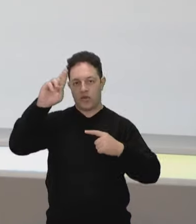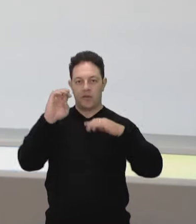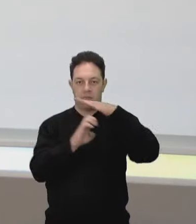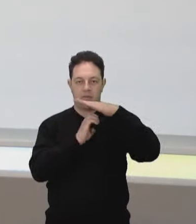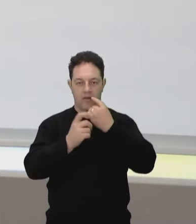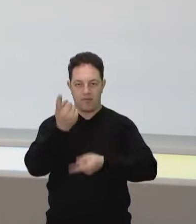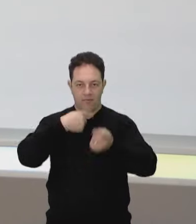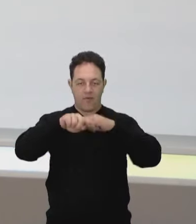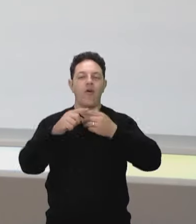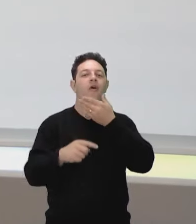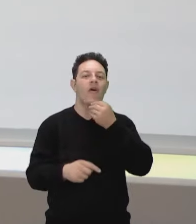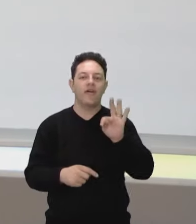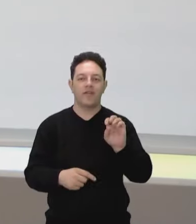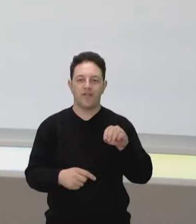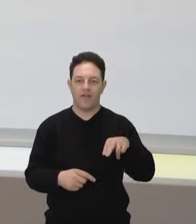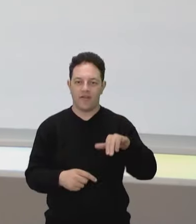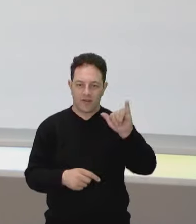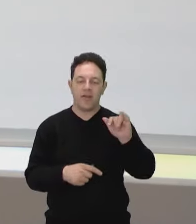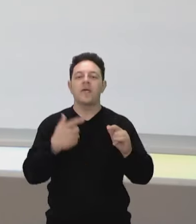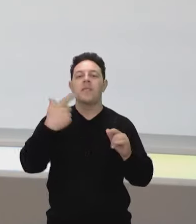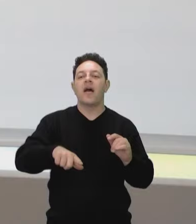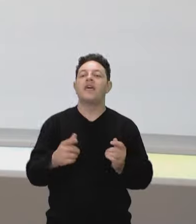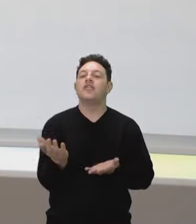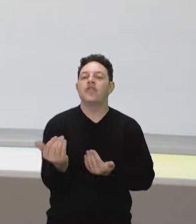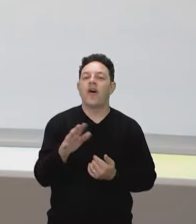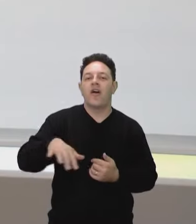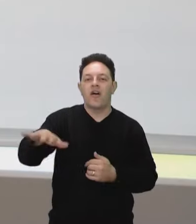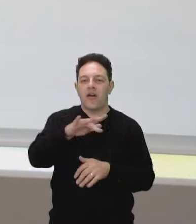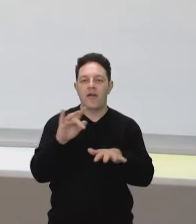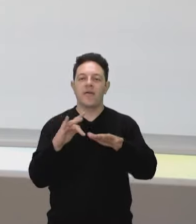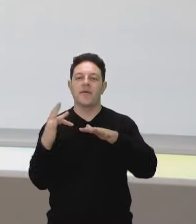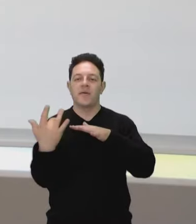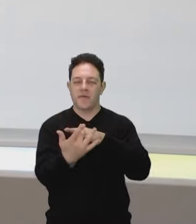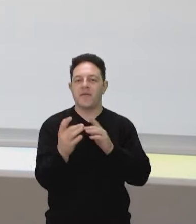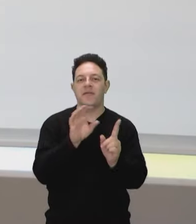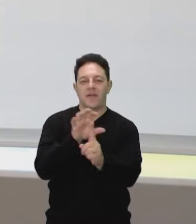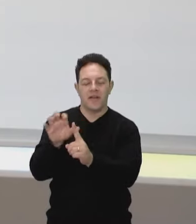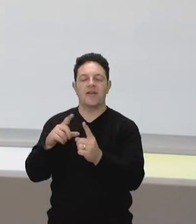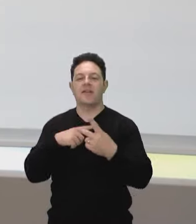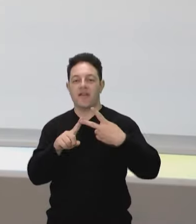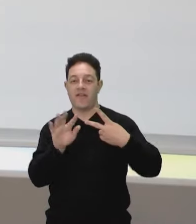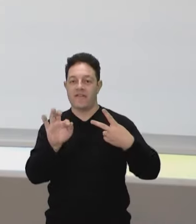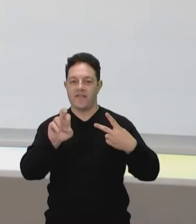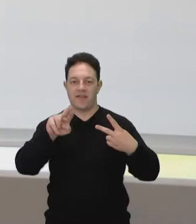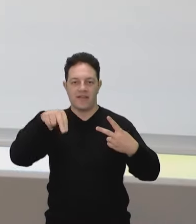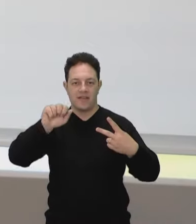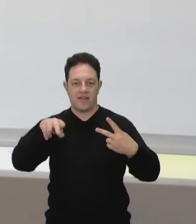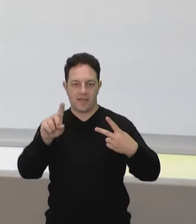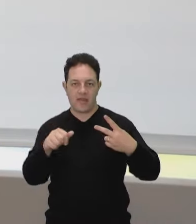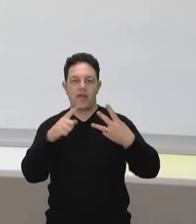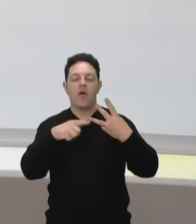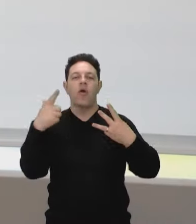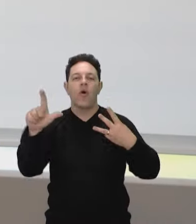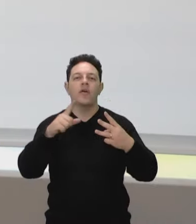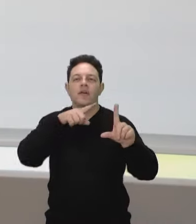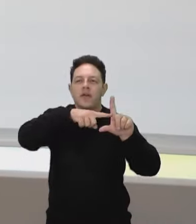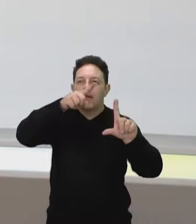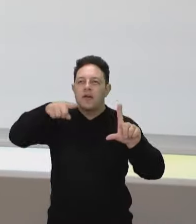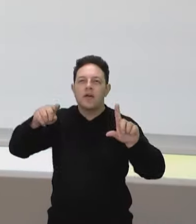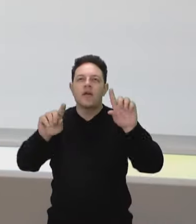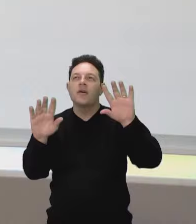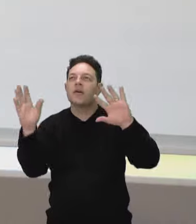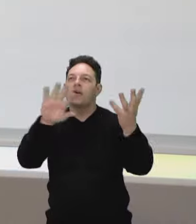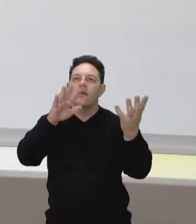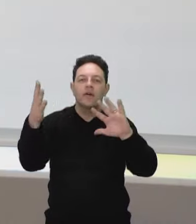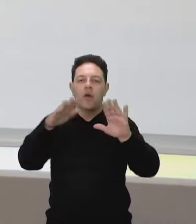Tony, influência na mídia na vida dos jovens, que é a professora Fernanda, e fenômenos físicos, é a professora Viviane, aqui no Centro de